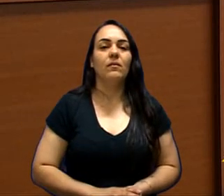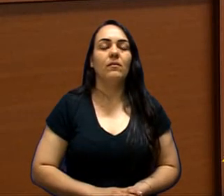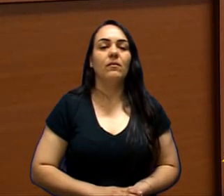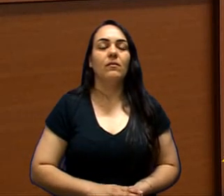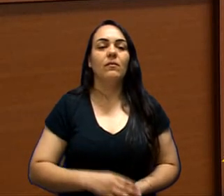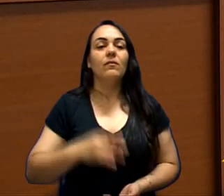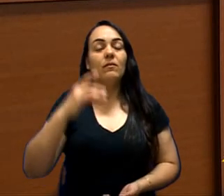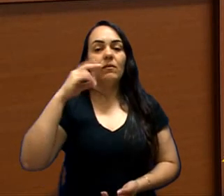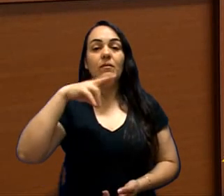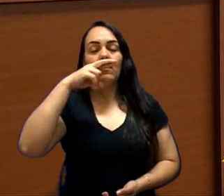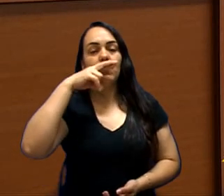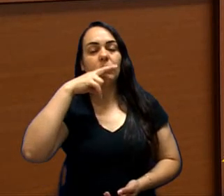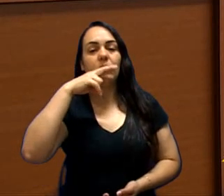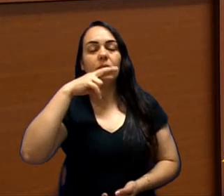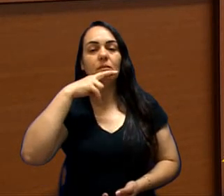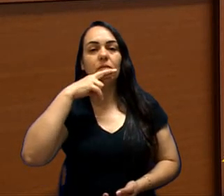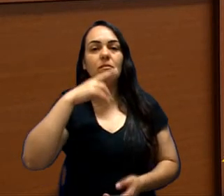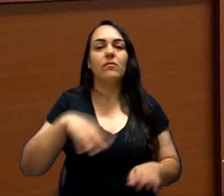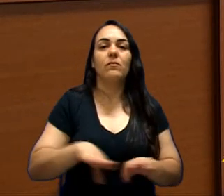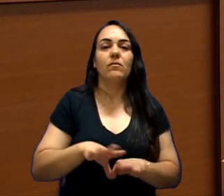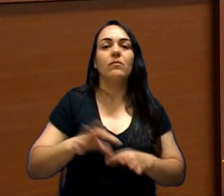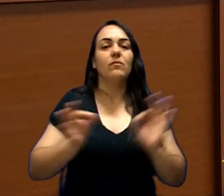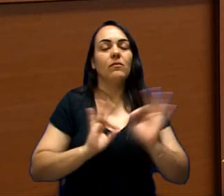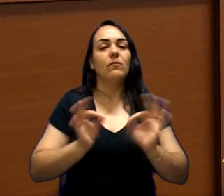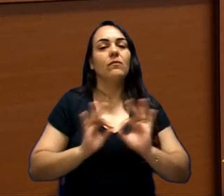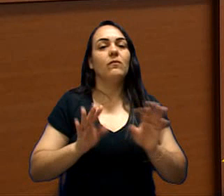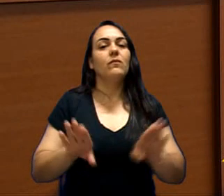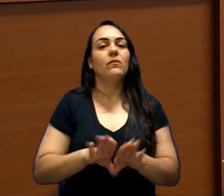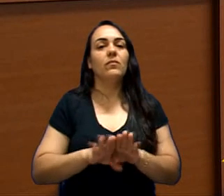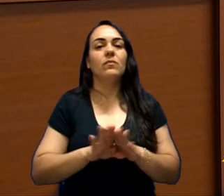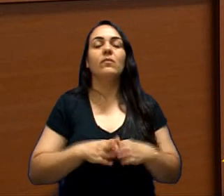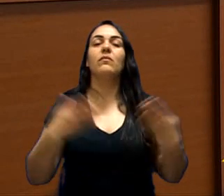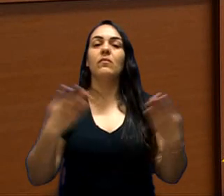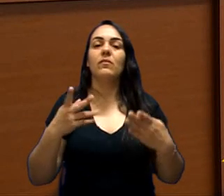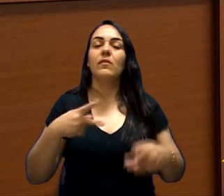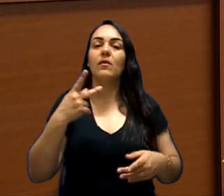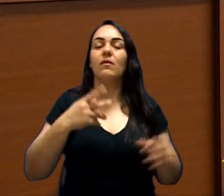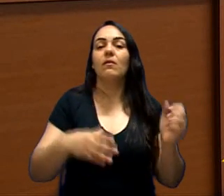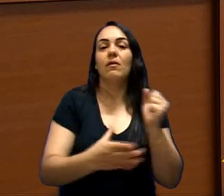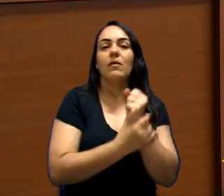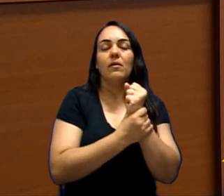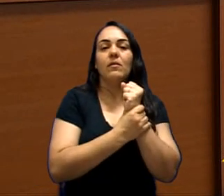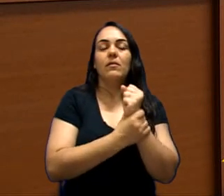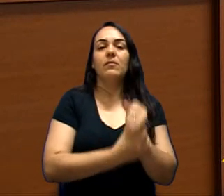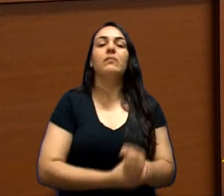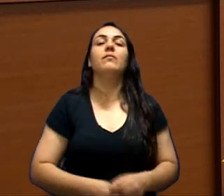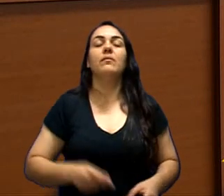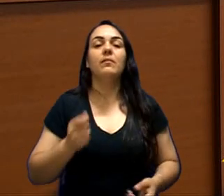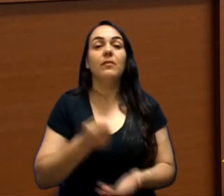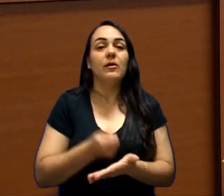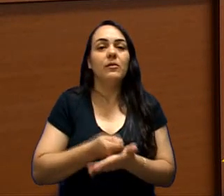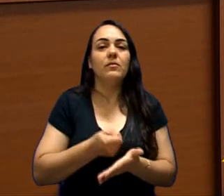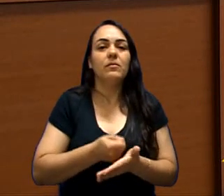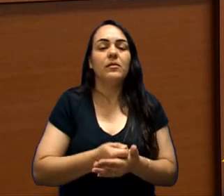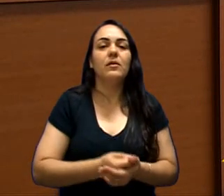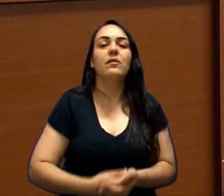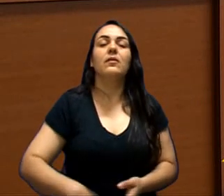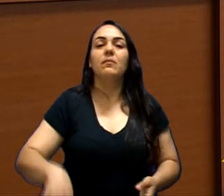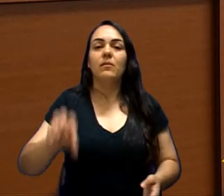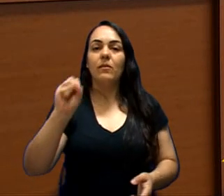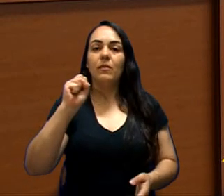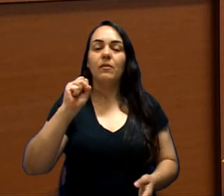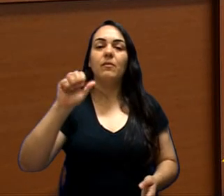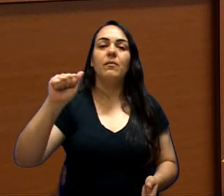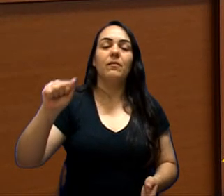Vereador Manga, eu entrei com um projeto de lei agora, colocando seguro-garantia, obrigando na contratação das